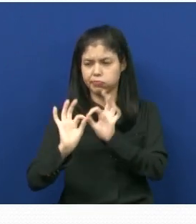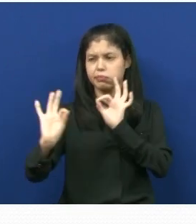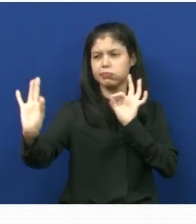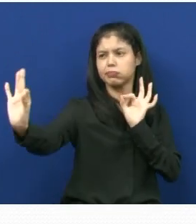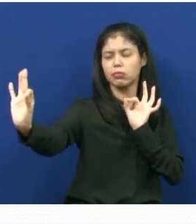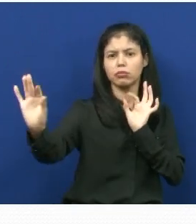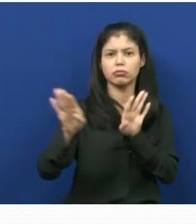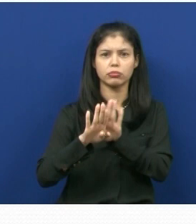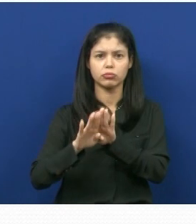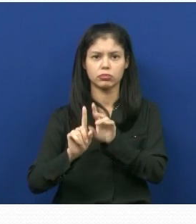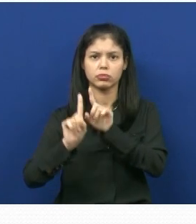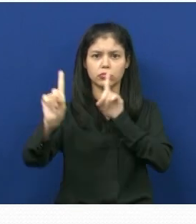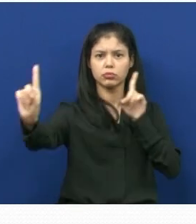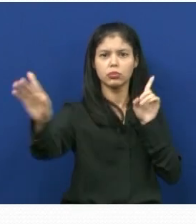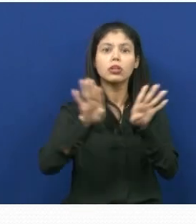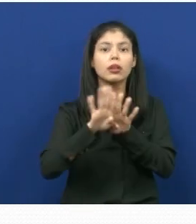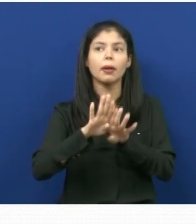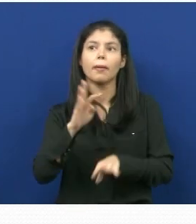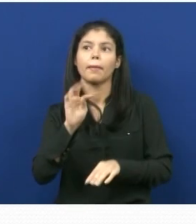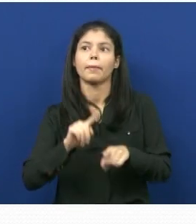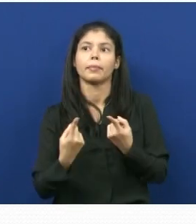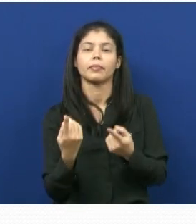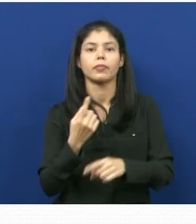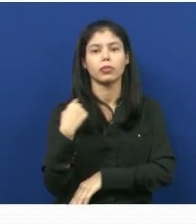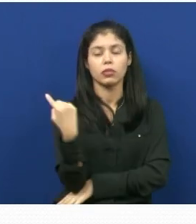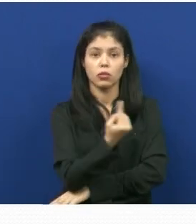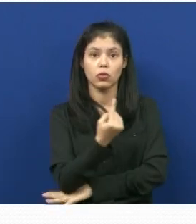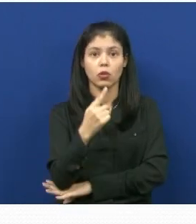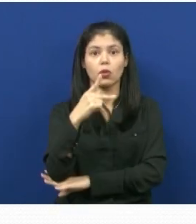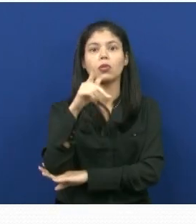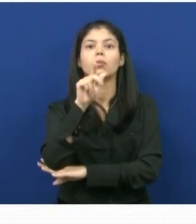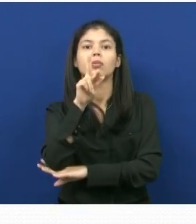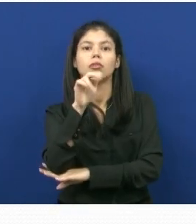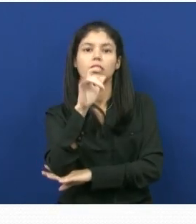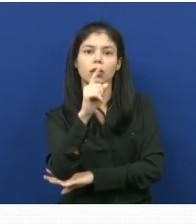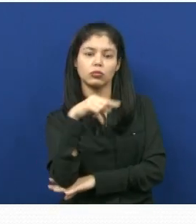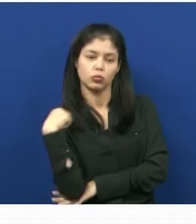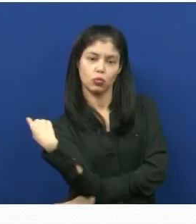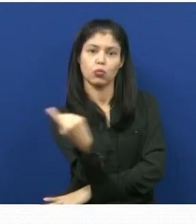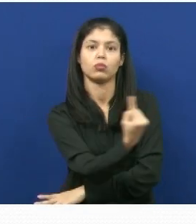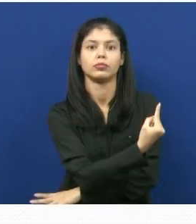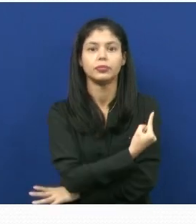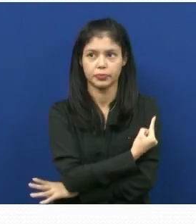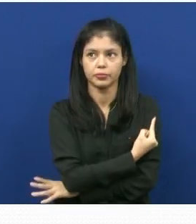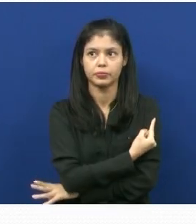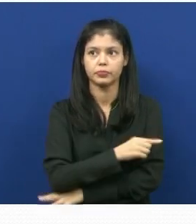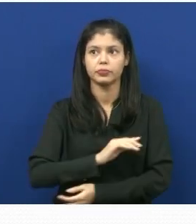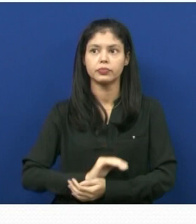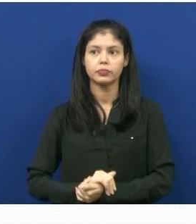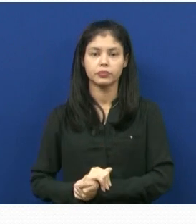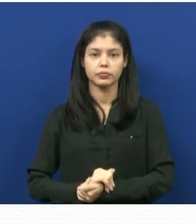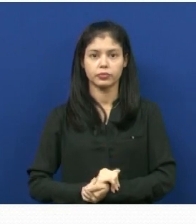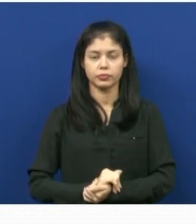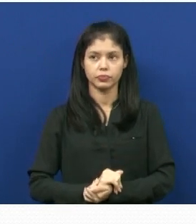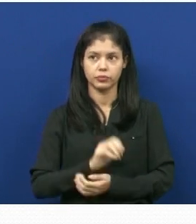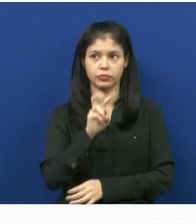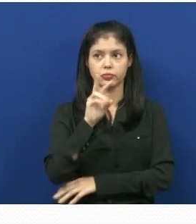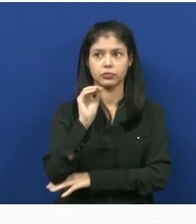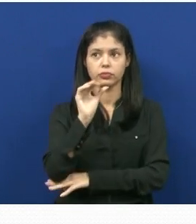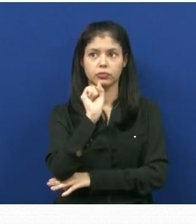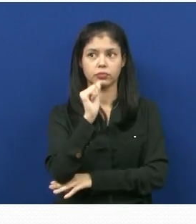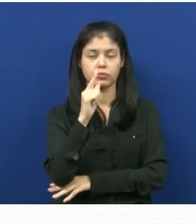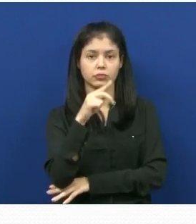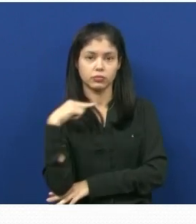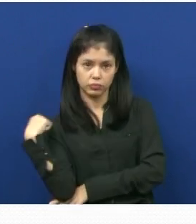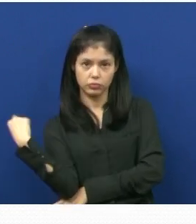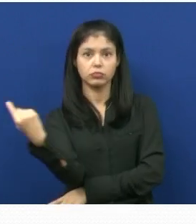forma mais de tratamento. No plural, temos nosotros ou nosotras, temos